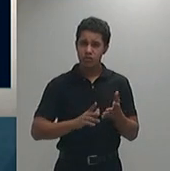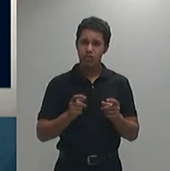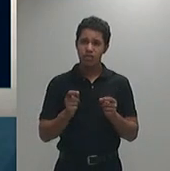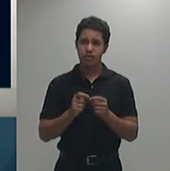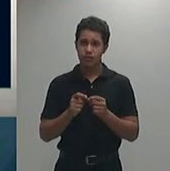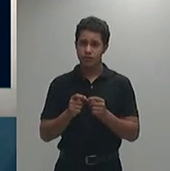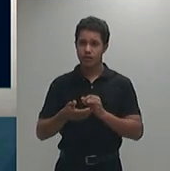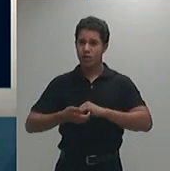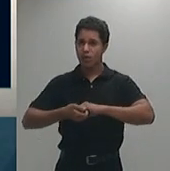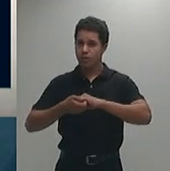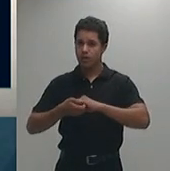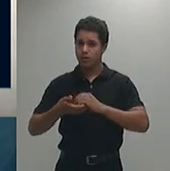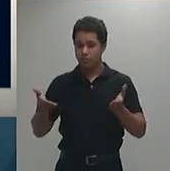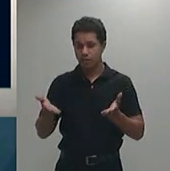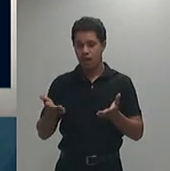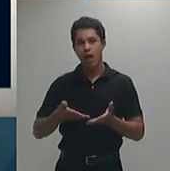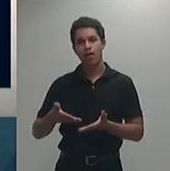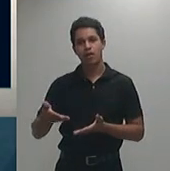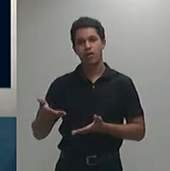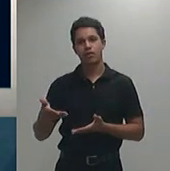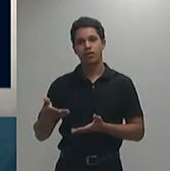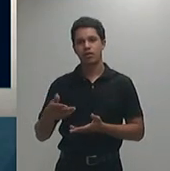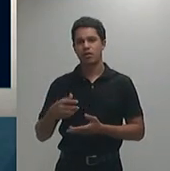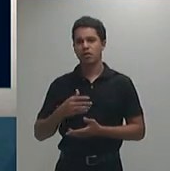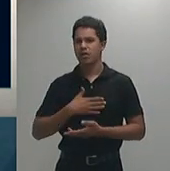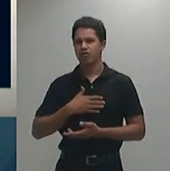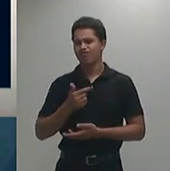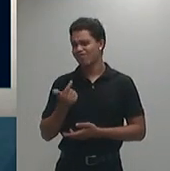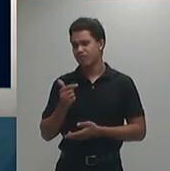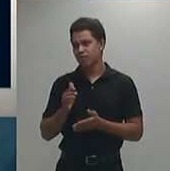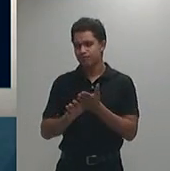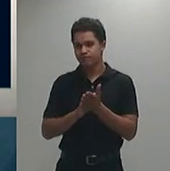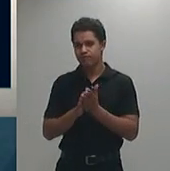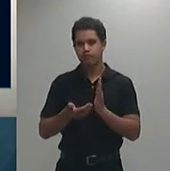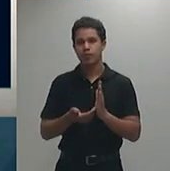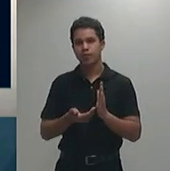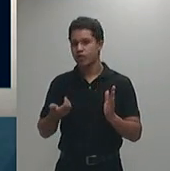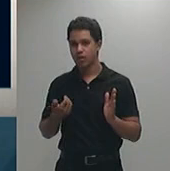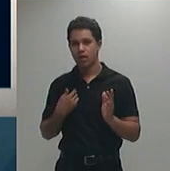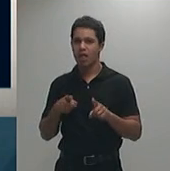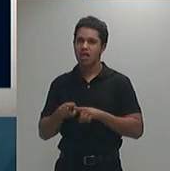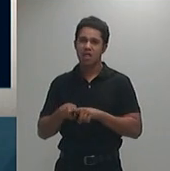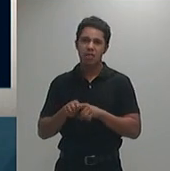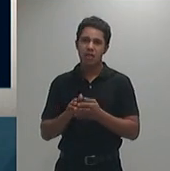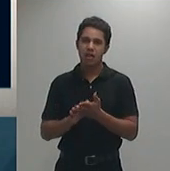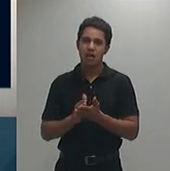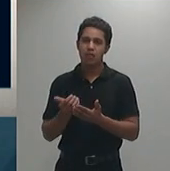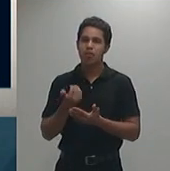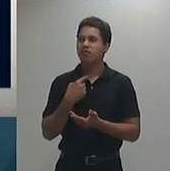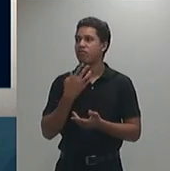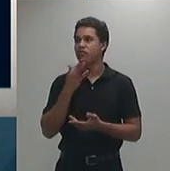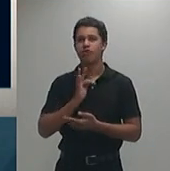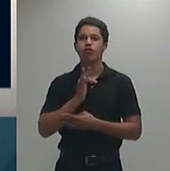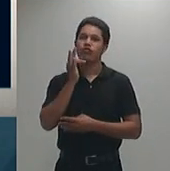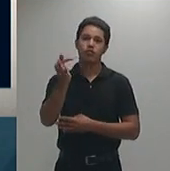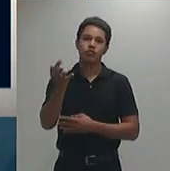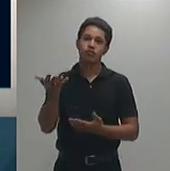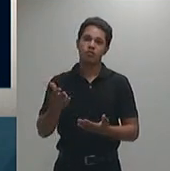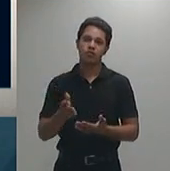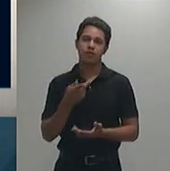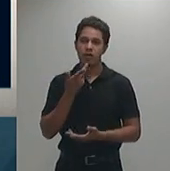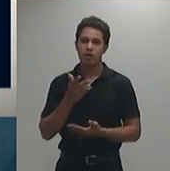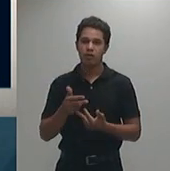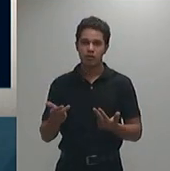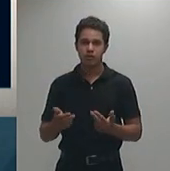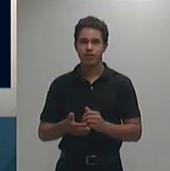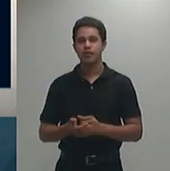acaba de fazer eu não tenho nenhuma retirada e nem um adiamento presidente Muito obrigado muito obrigado Melissa